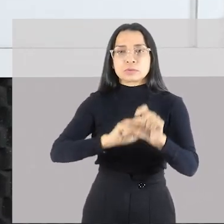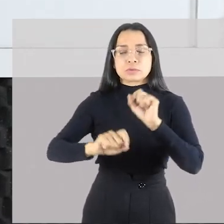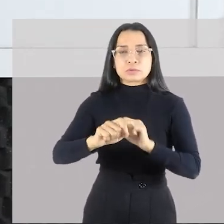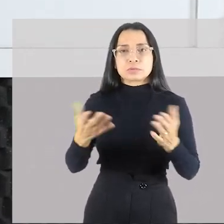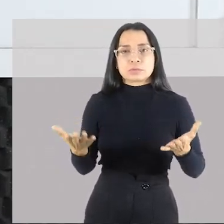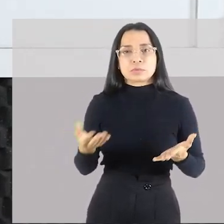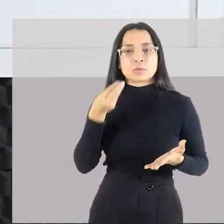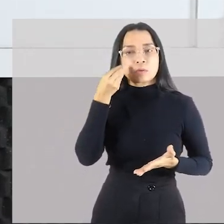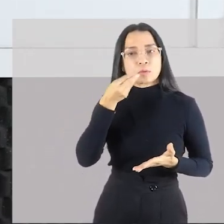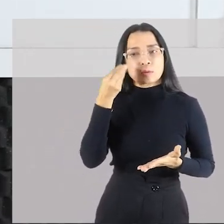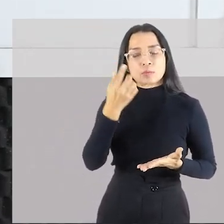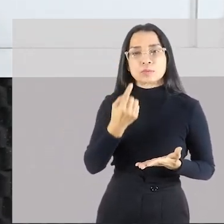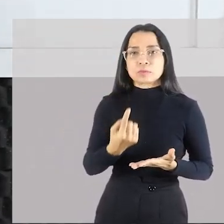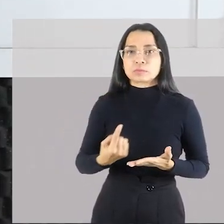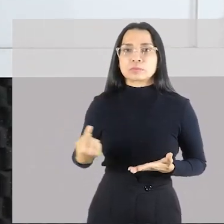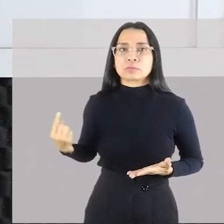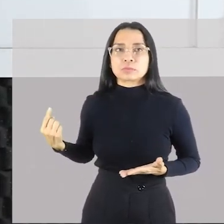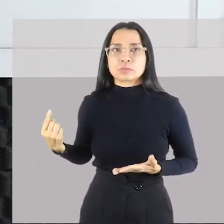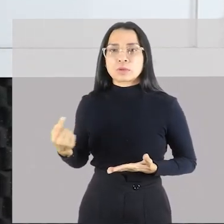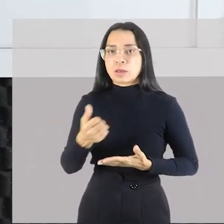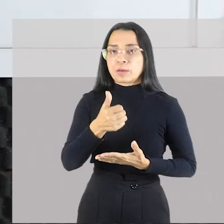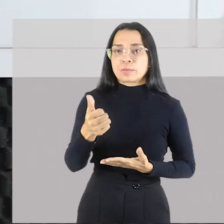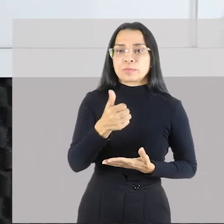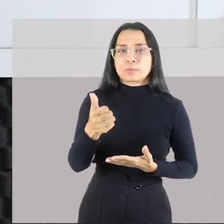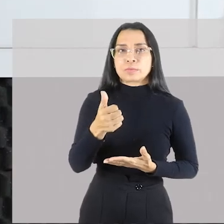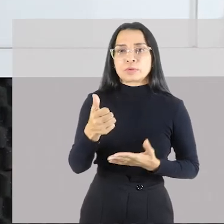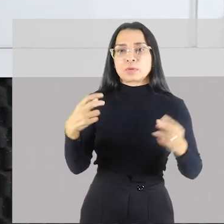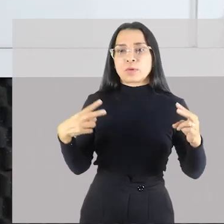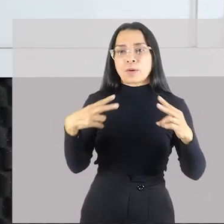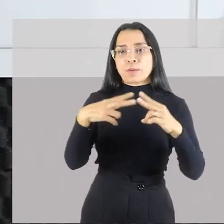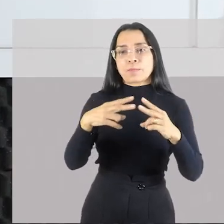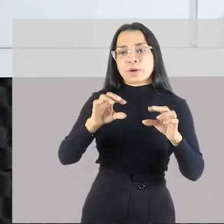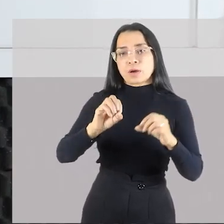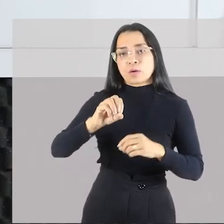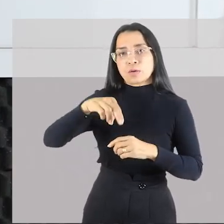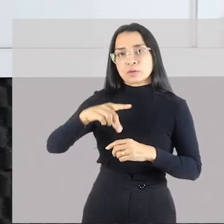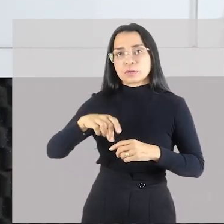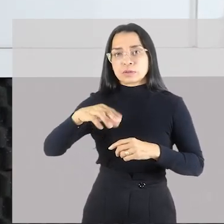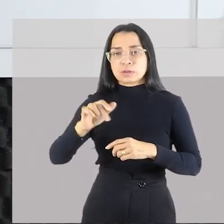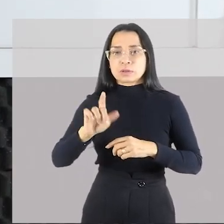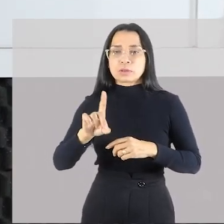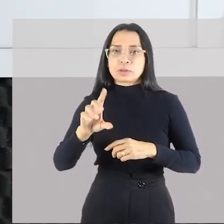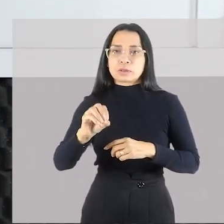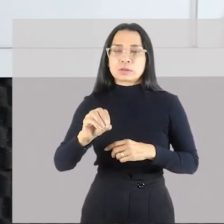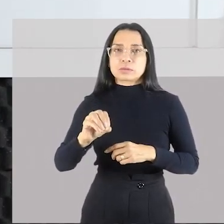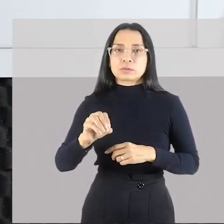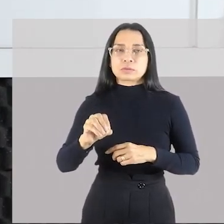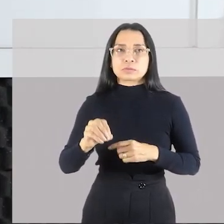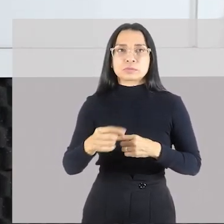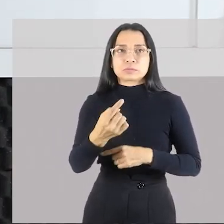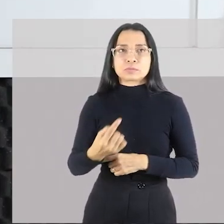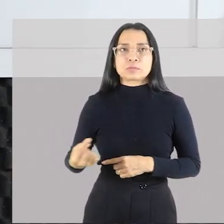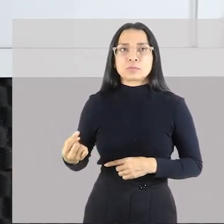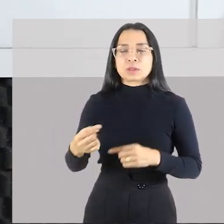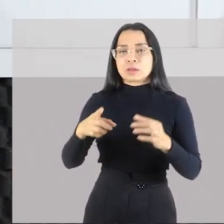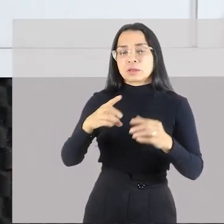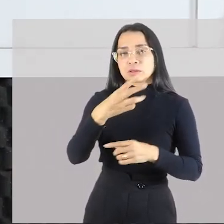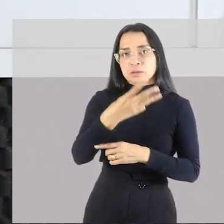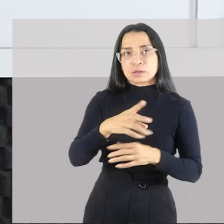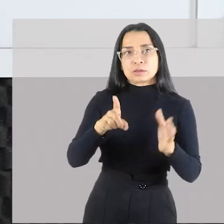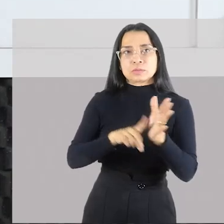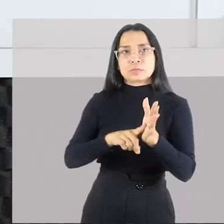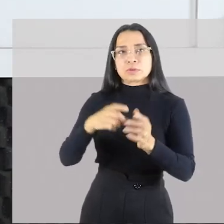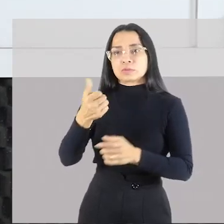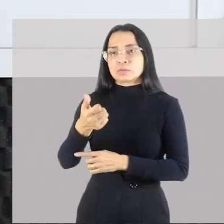o seguinte, ó, então vou testar primeiro o par ordenado 3 e menos 15. Vou substituir o x